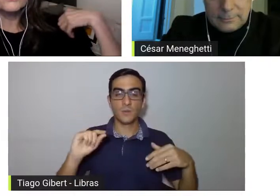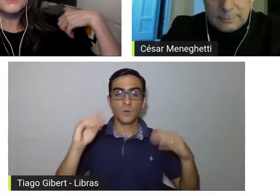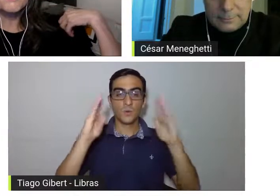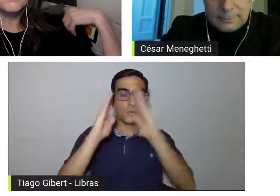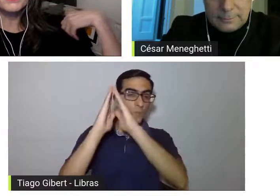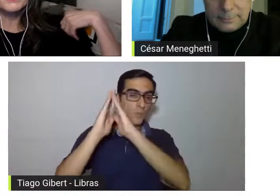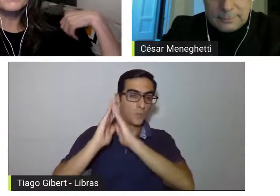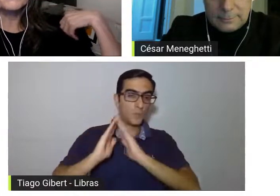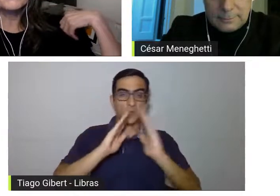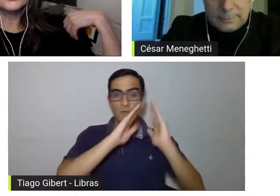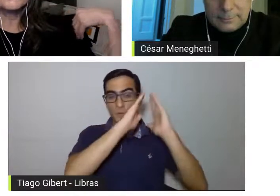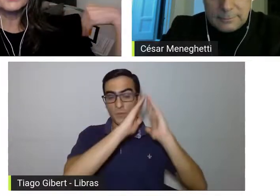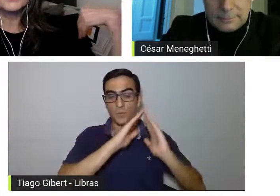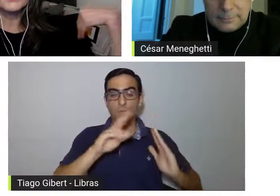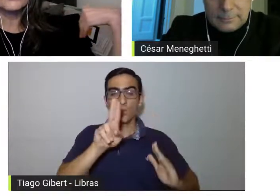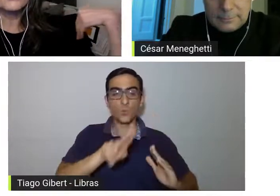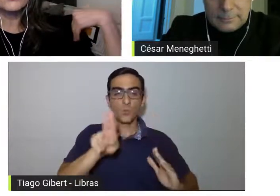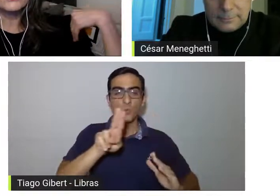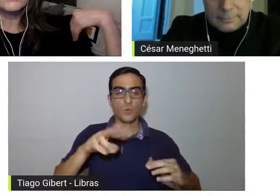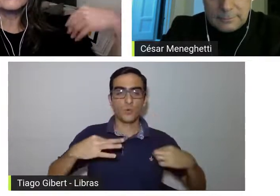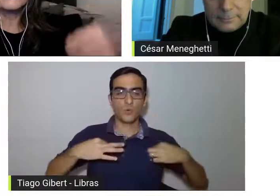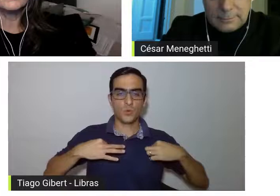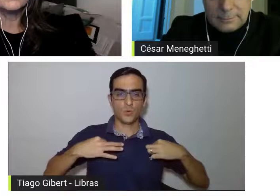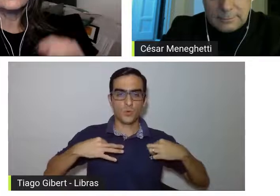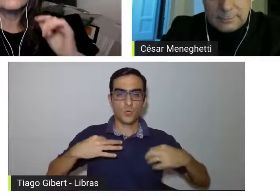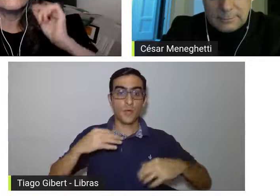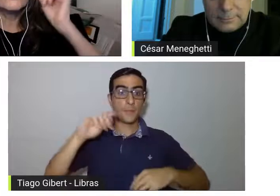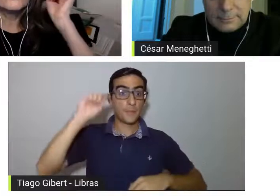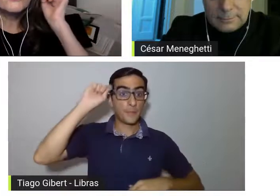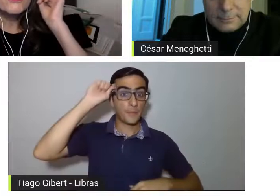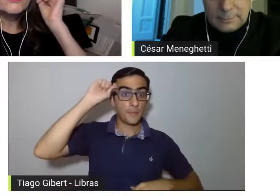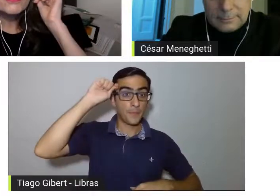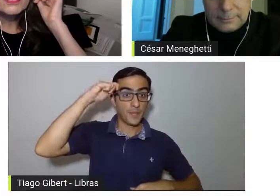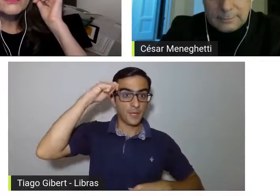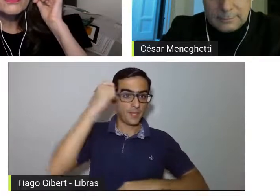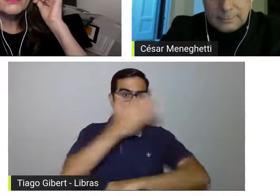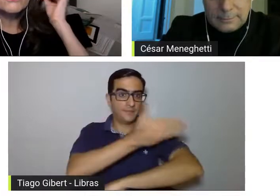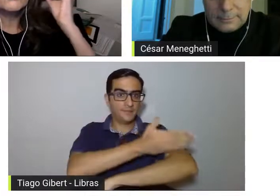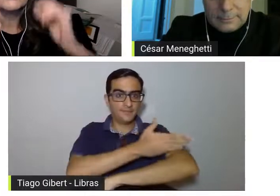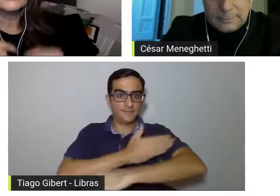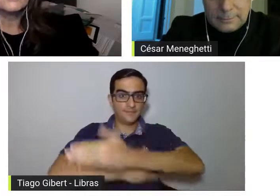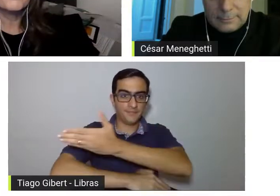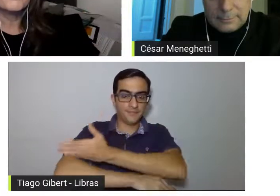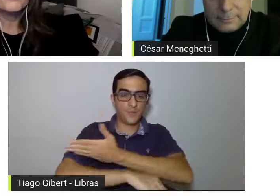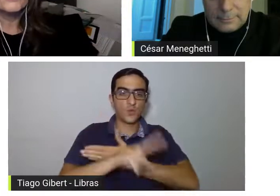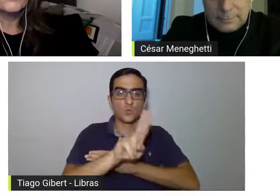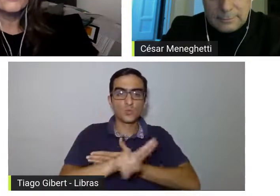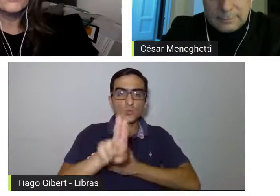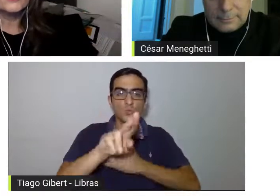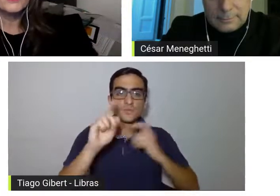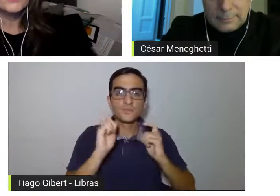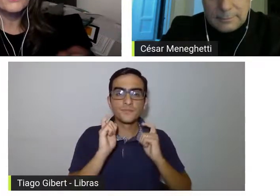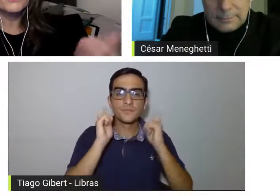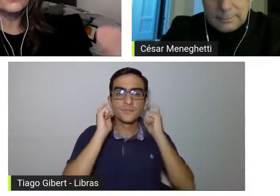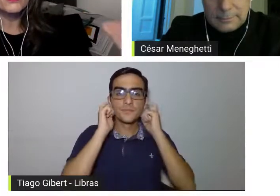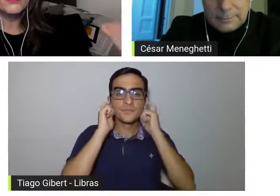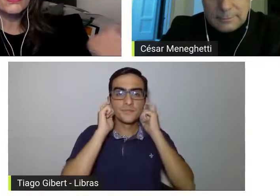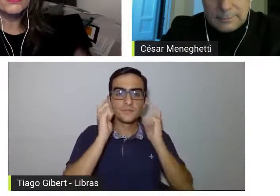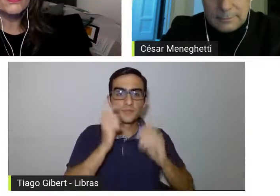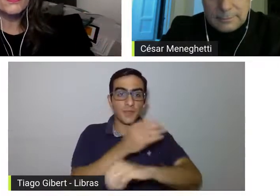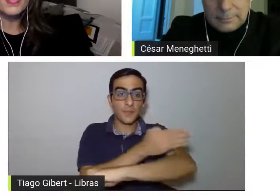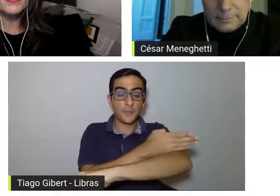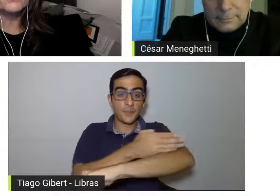uma blusa preta de manga curta, fones de ouvido. Eu estou aqui com fone de ouvido branco e